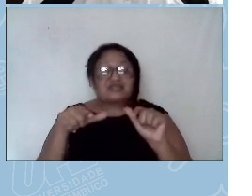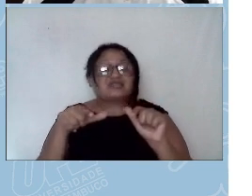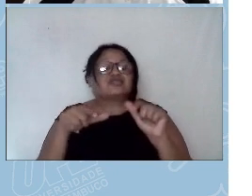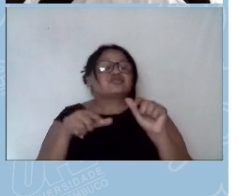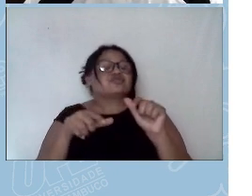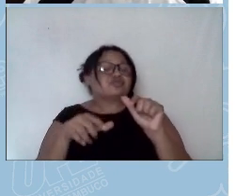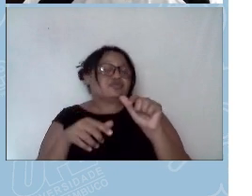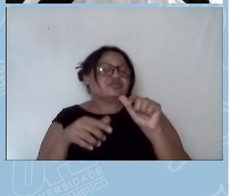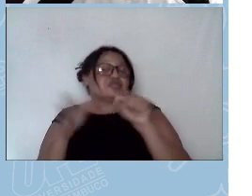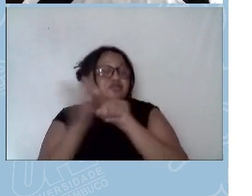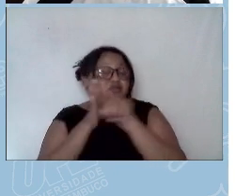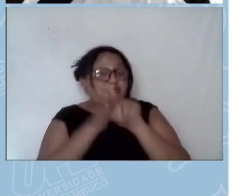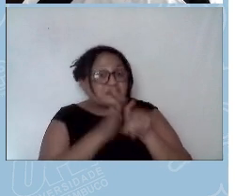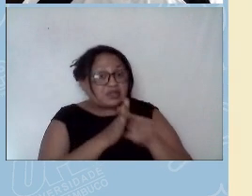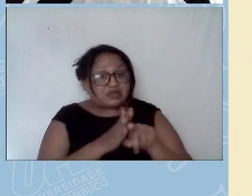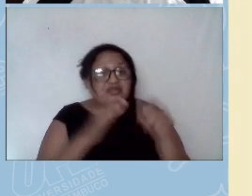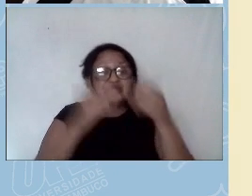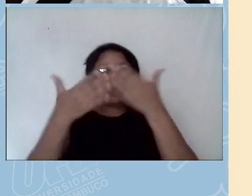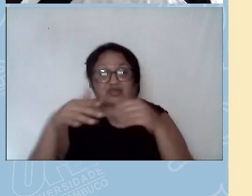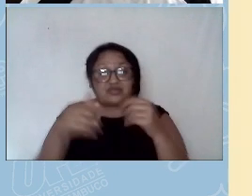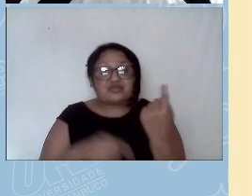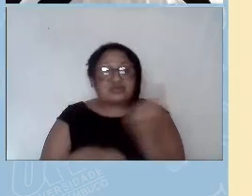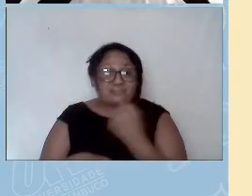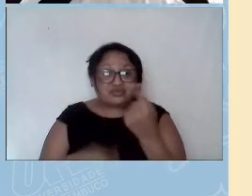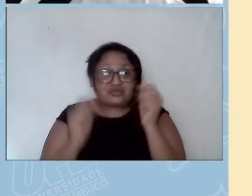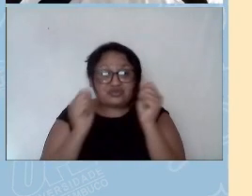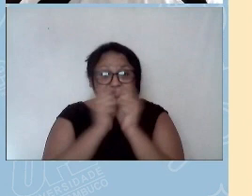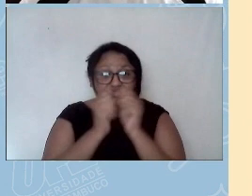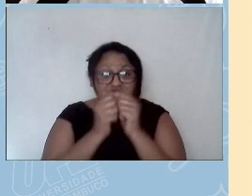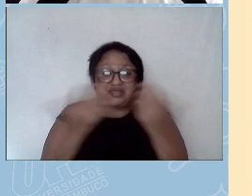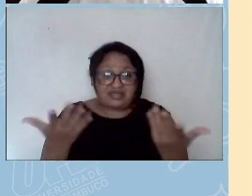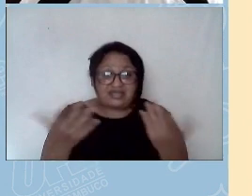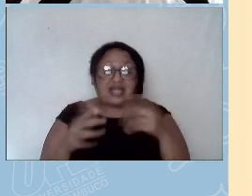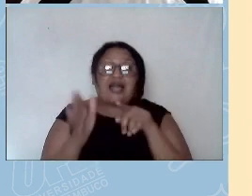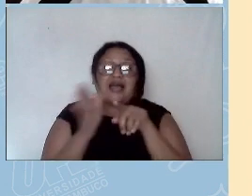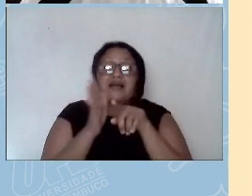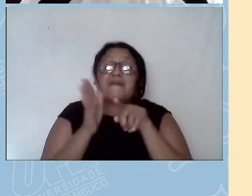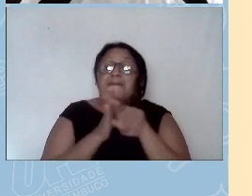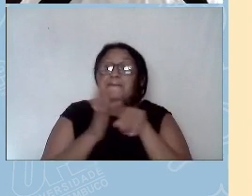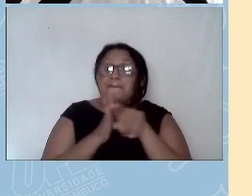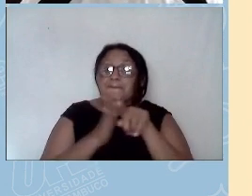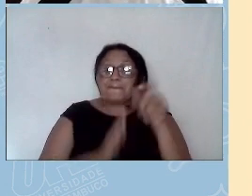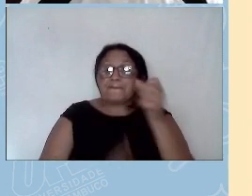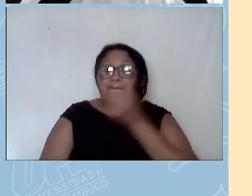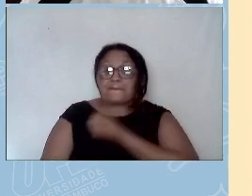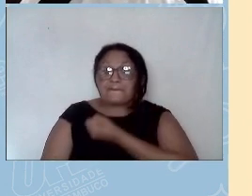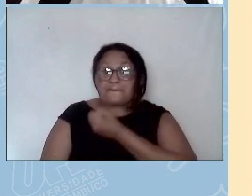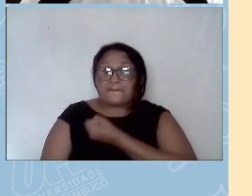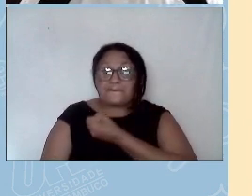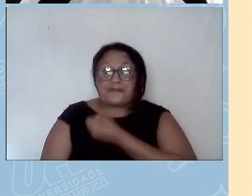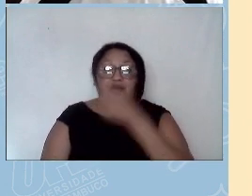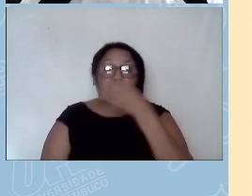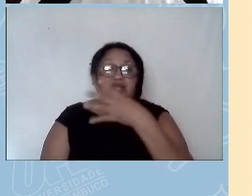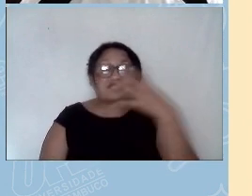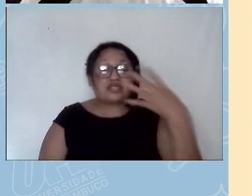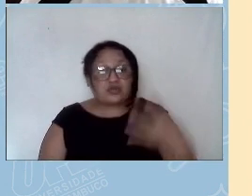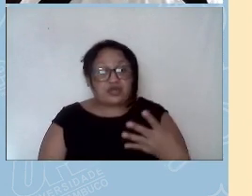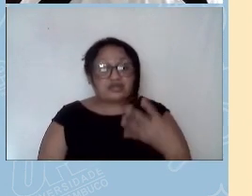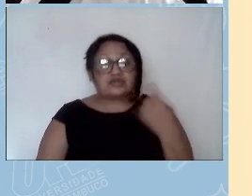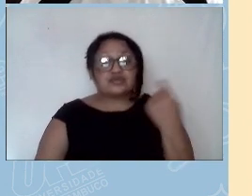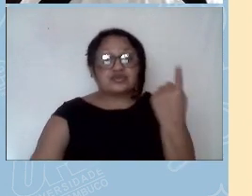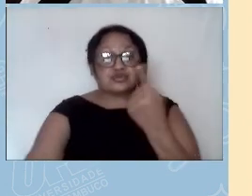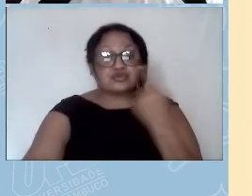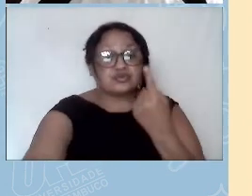vocês vamos lá a questão 44 do nosso simulado trazia